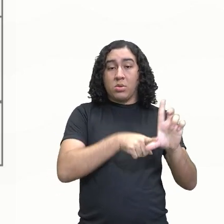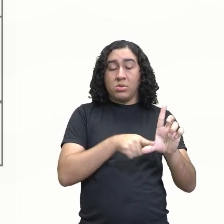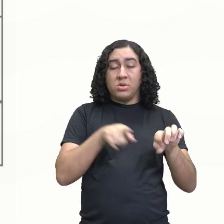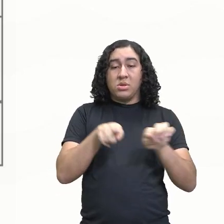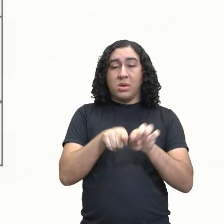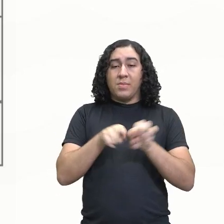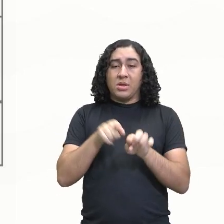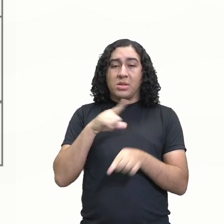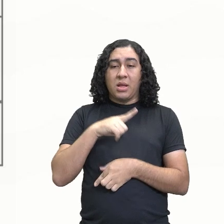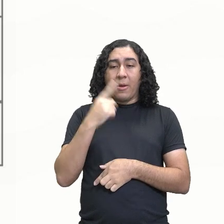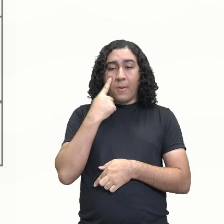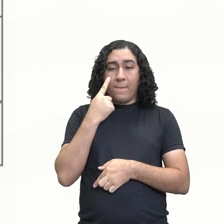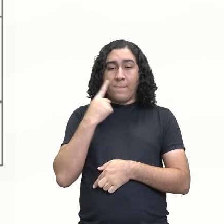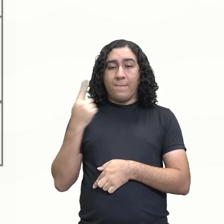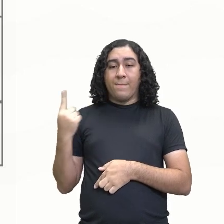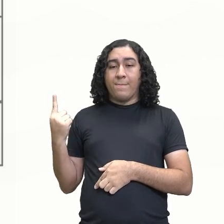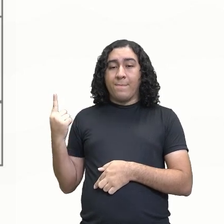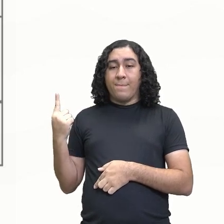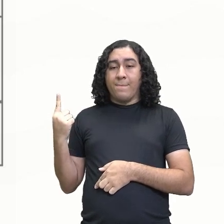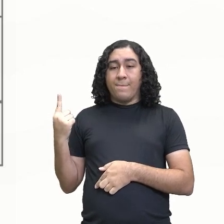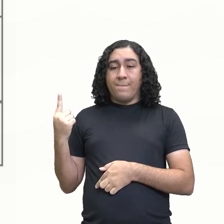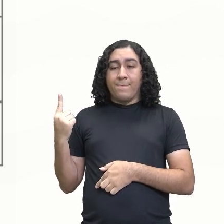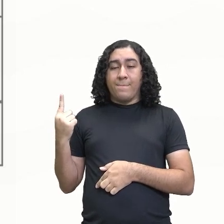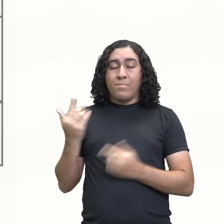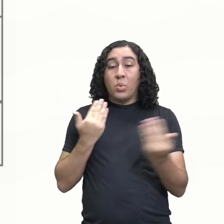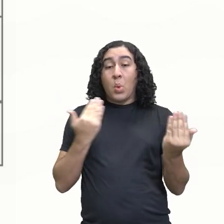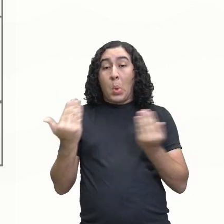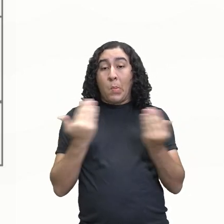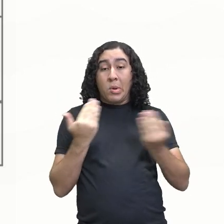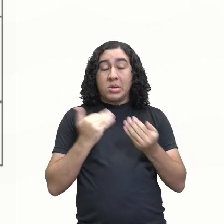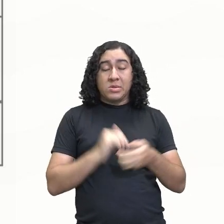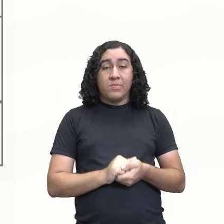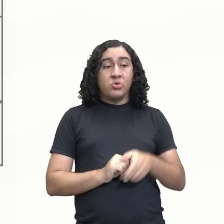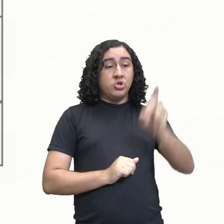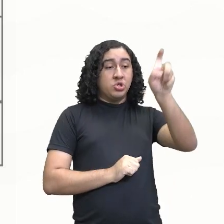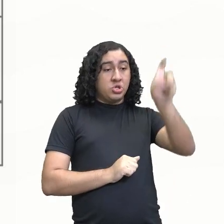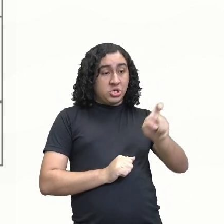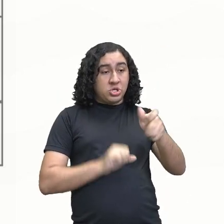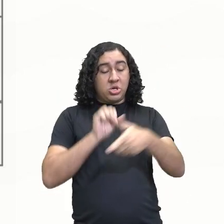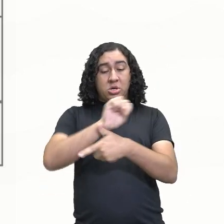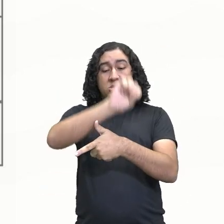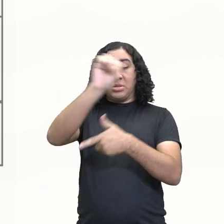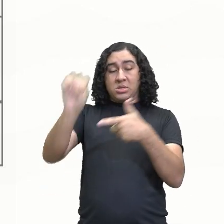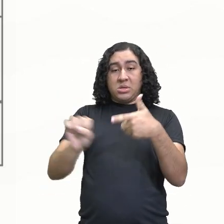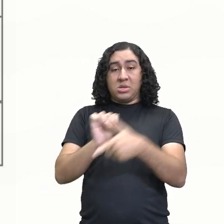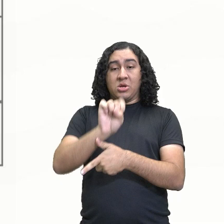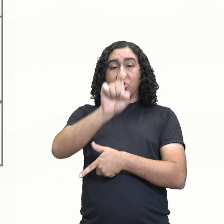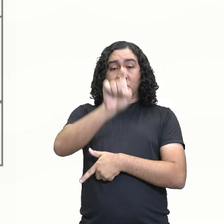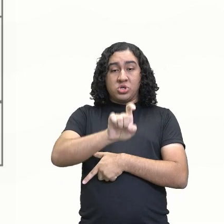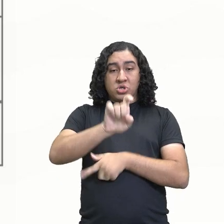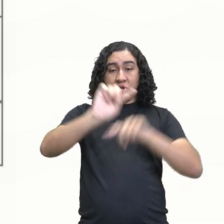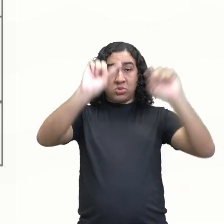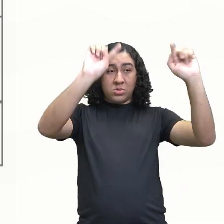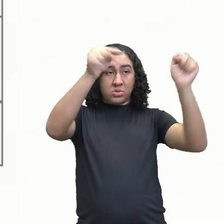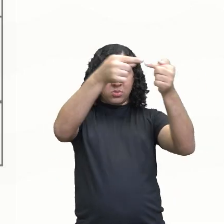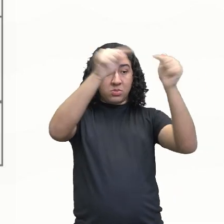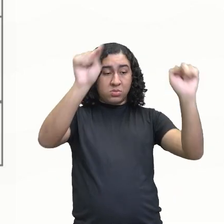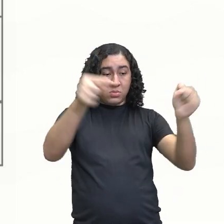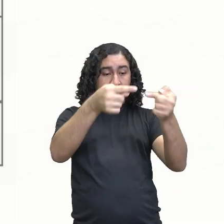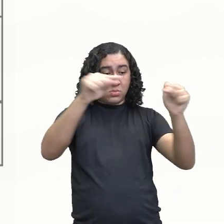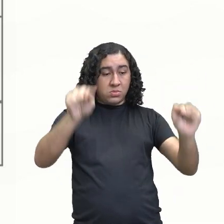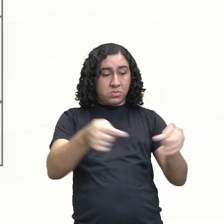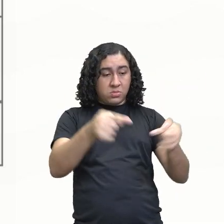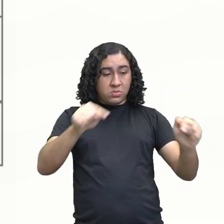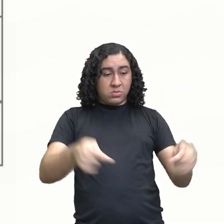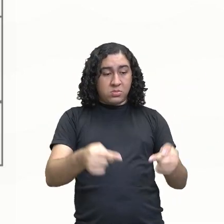de x aqui, se o x for 0, é 0. Seno de π sobre 2 é 1. Seno de π vai